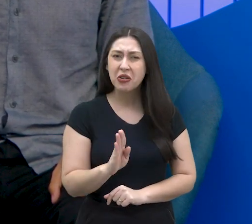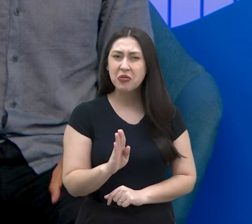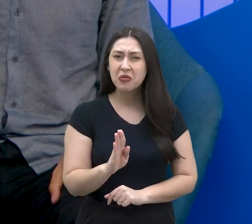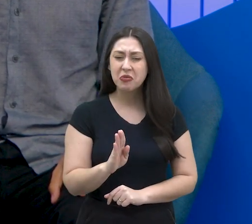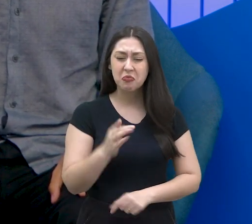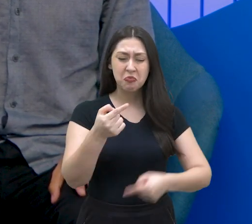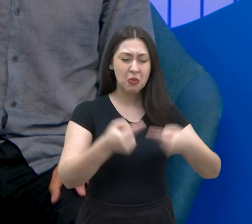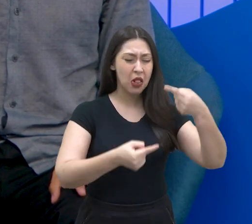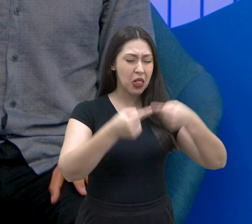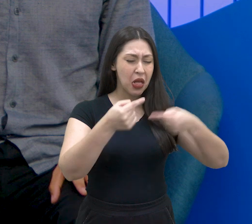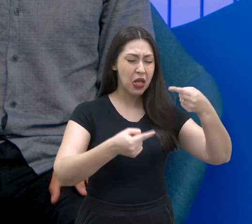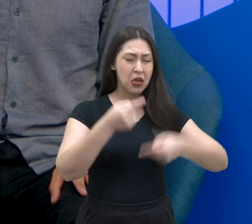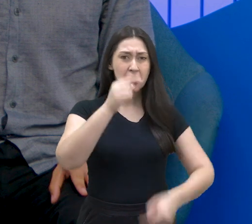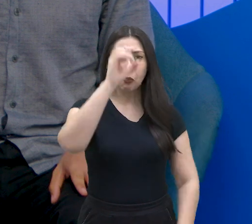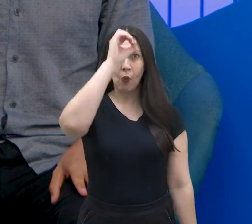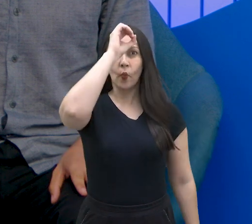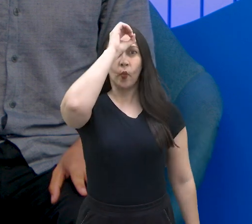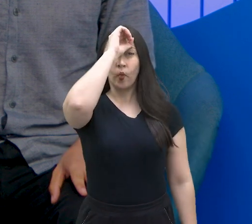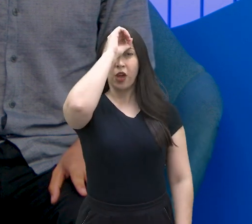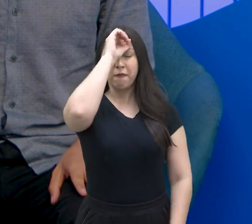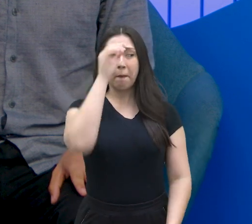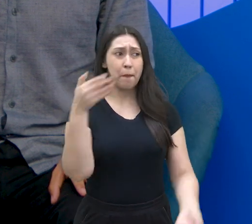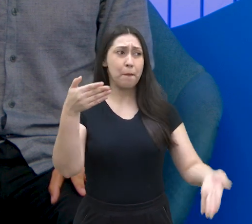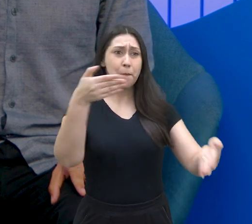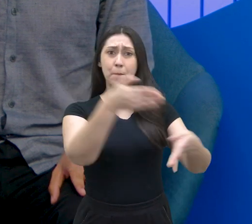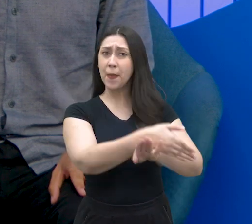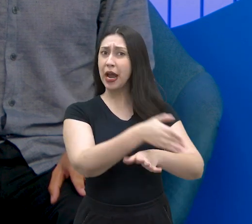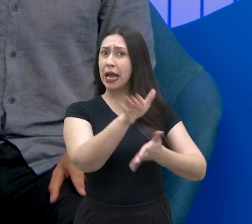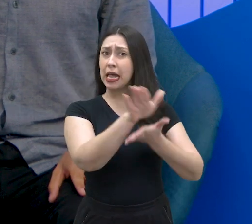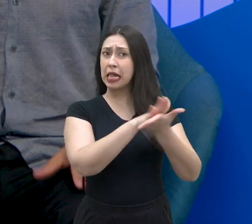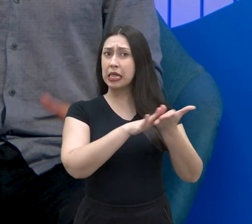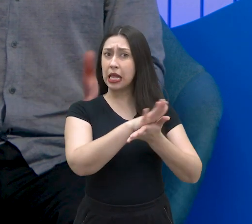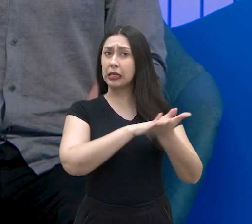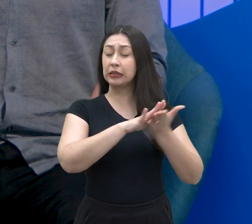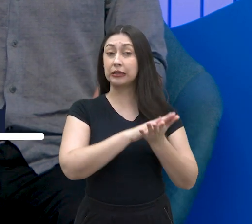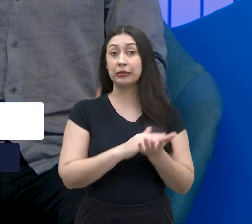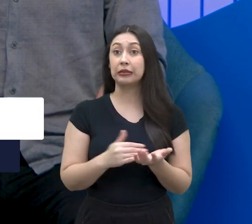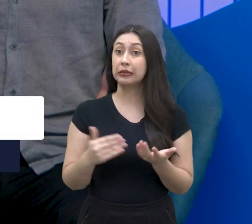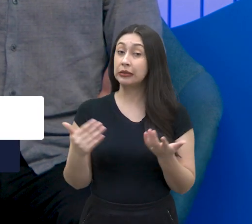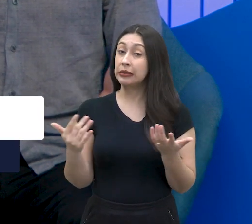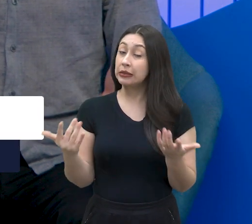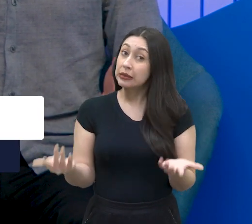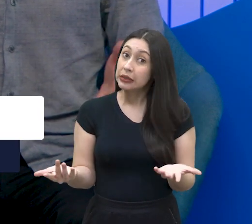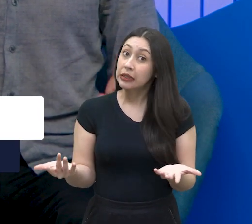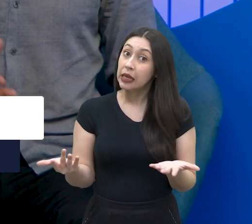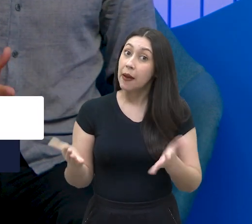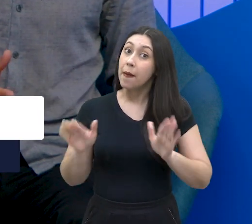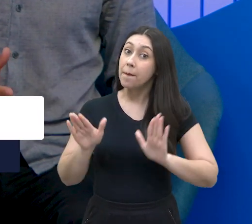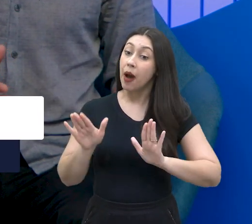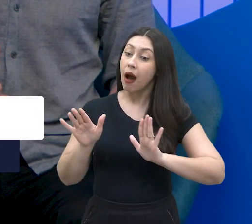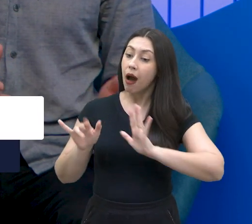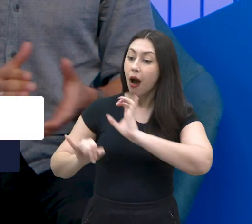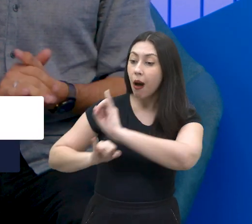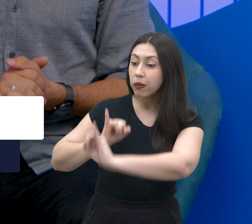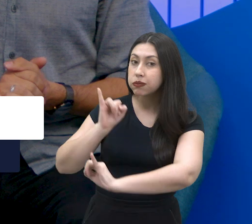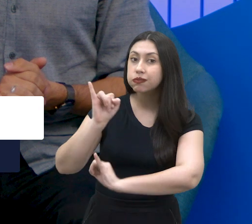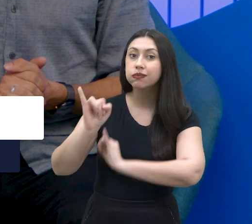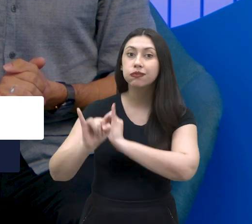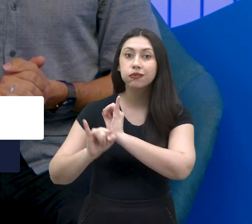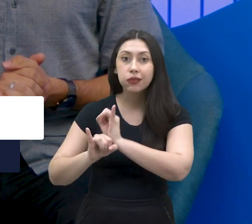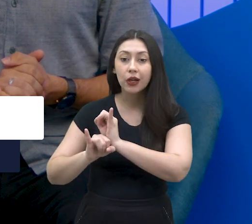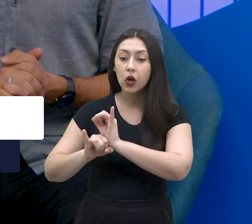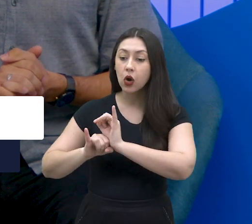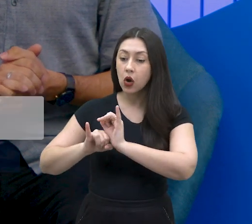ou seja, que não participamos dos processos políticos. Pois é, e a internet mudou o nosso